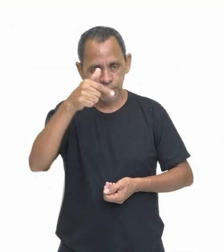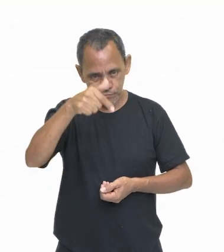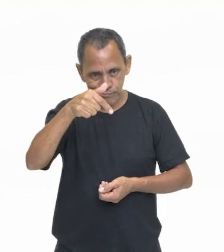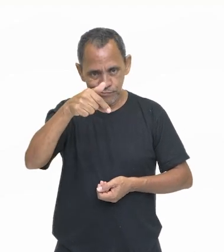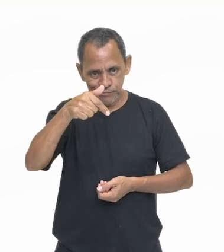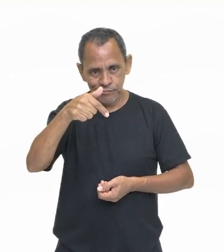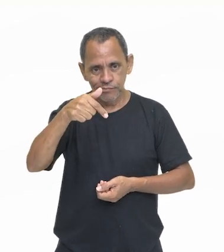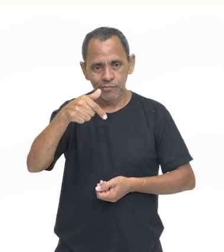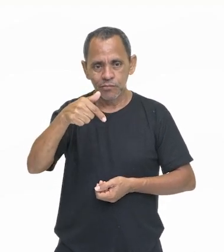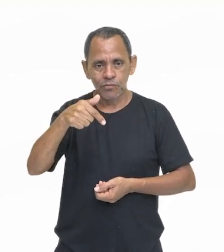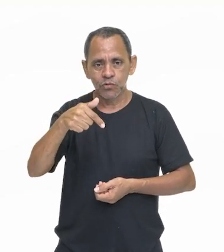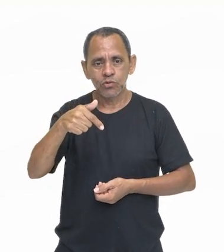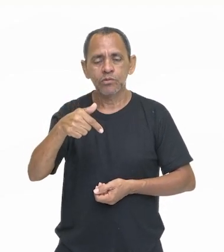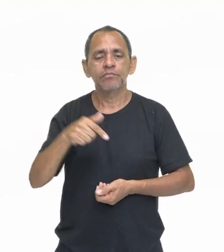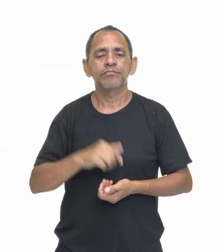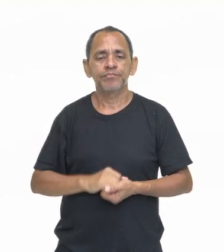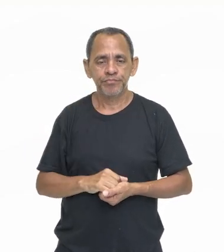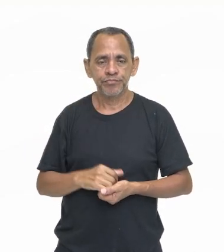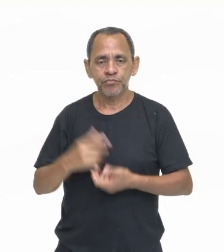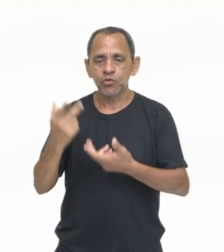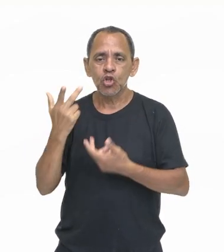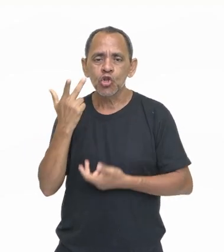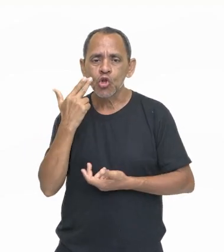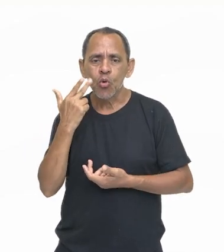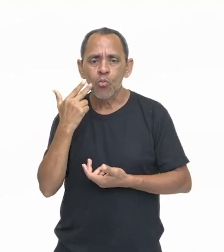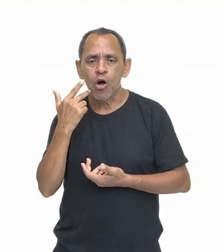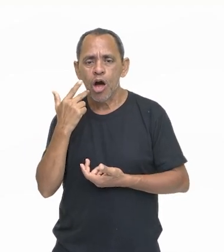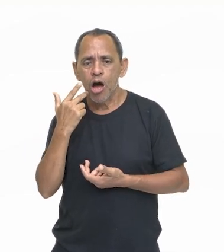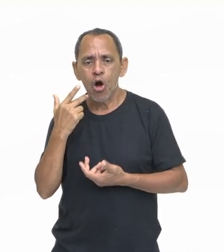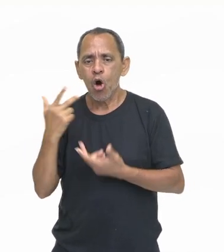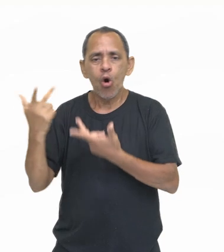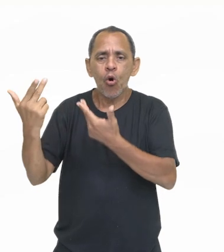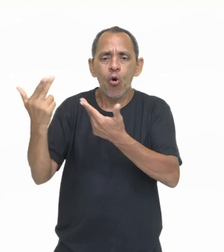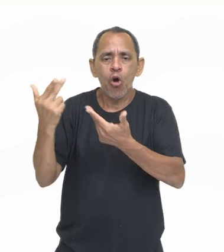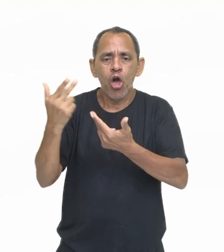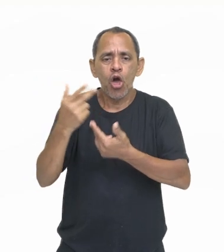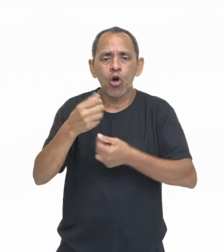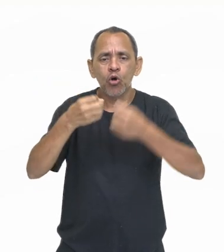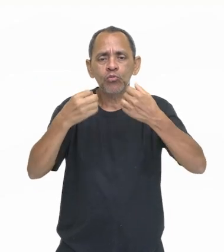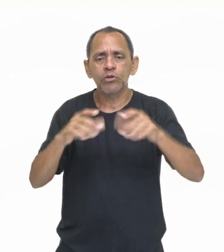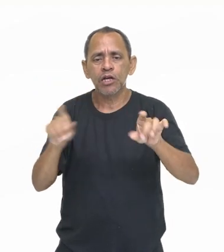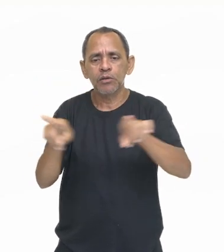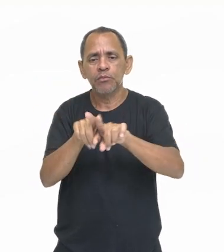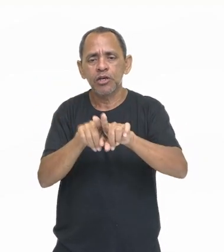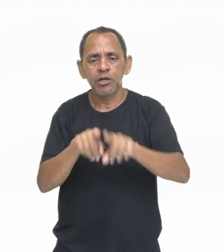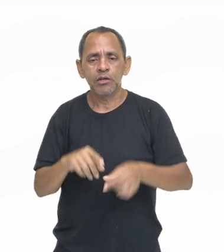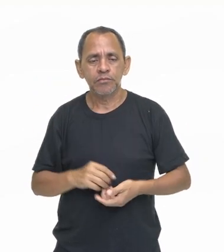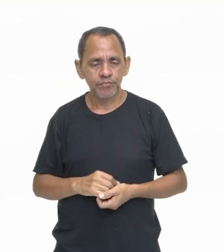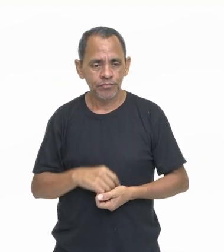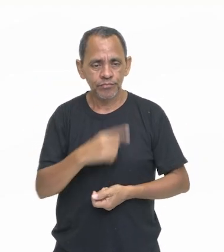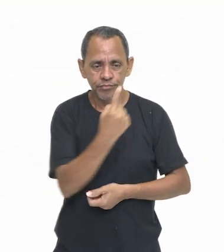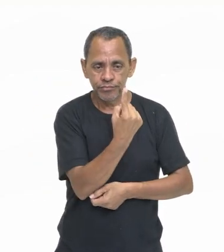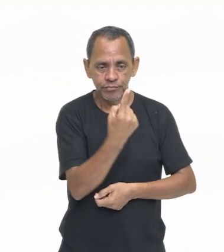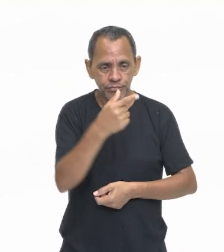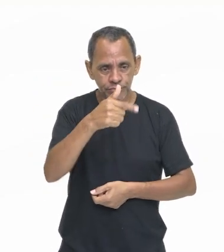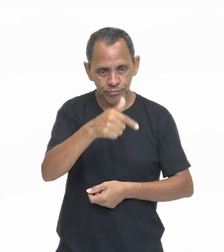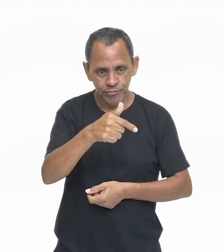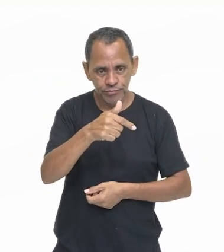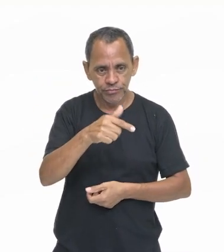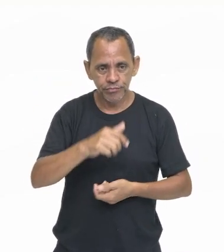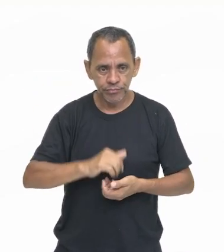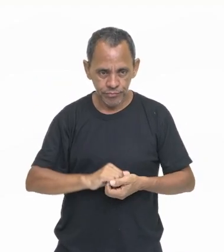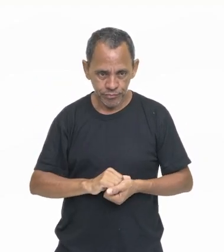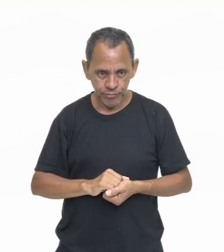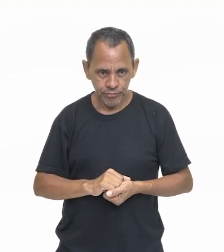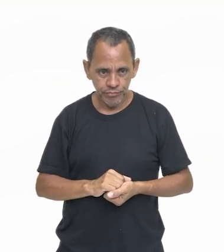Certo? Multiplicar 1,7 por 10, basta andar com a vírgula uma casa para a direita. Depois nós temos 17 vezes 10. 1,7